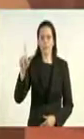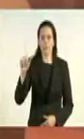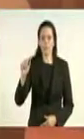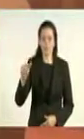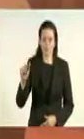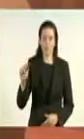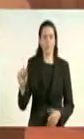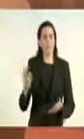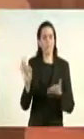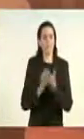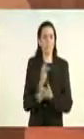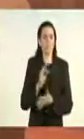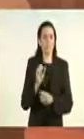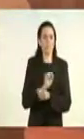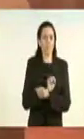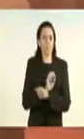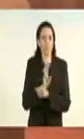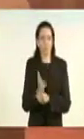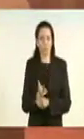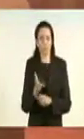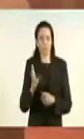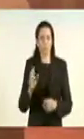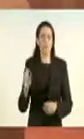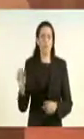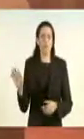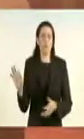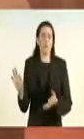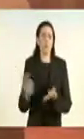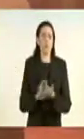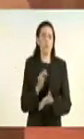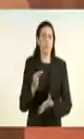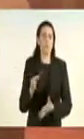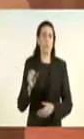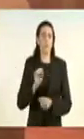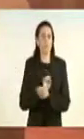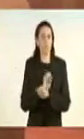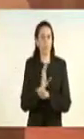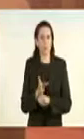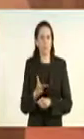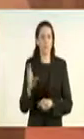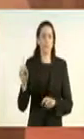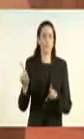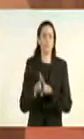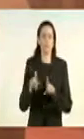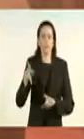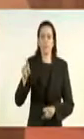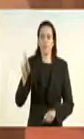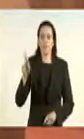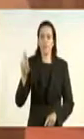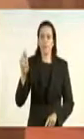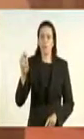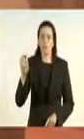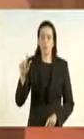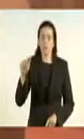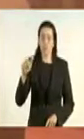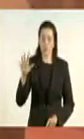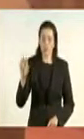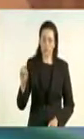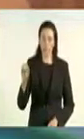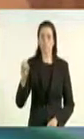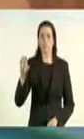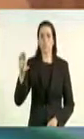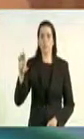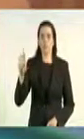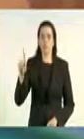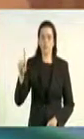da UEMA, registro de preços da SEDUC, dispensa da UEMA, pregão da PM, pregão da SEDES, pregão da